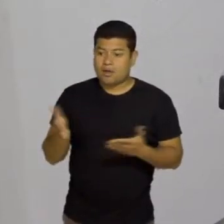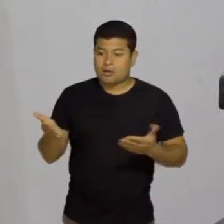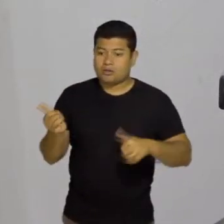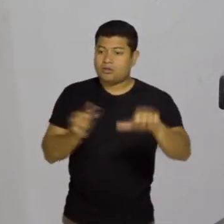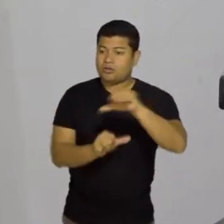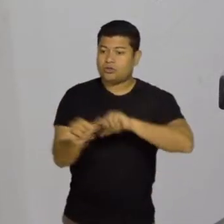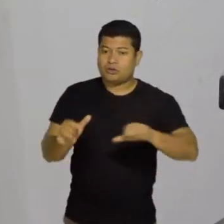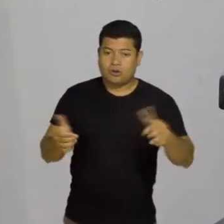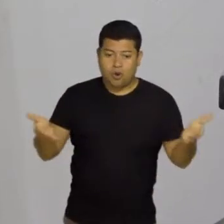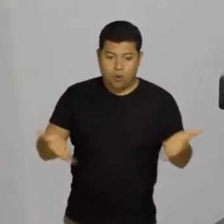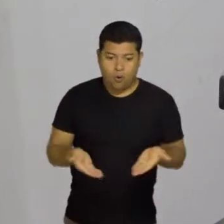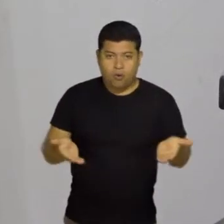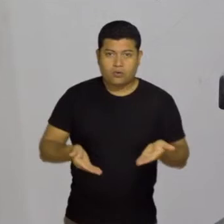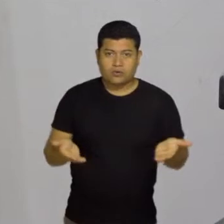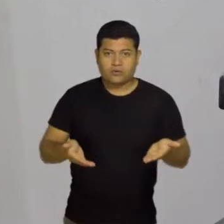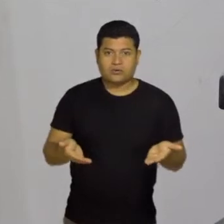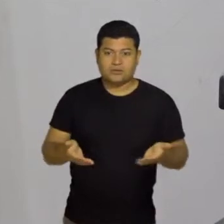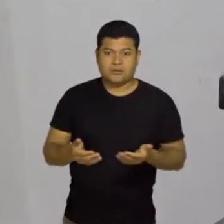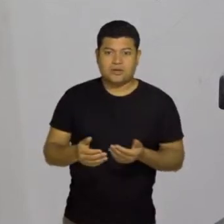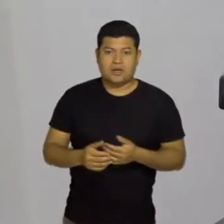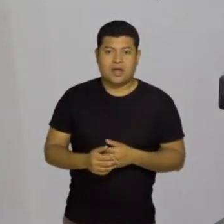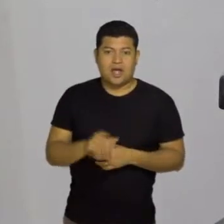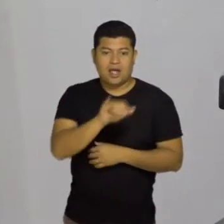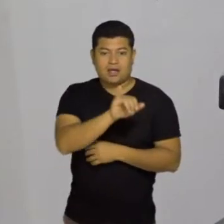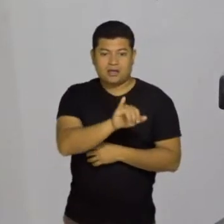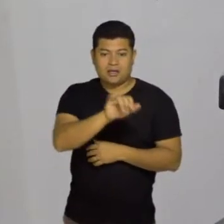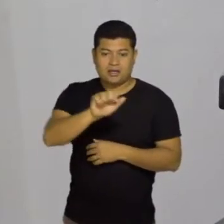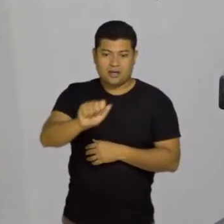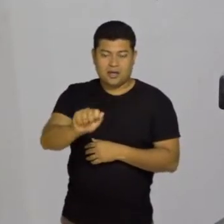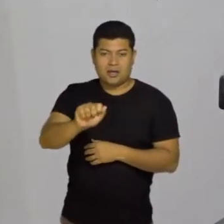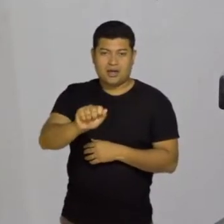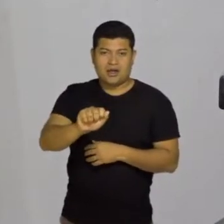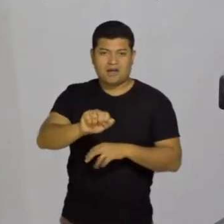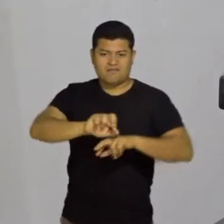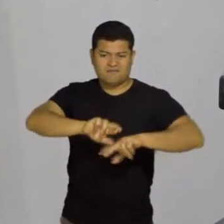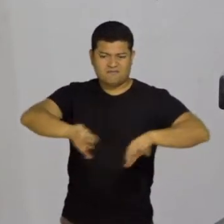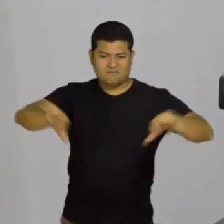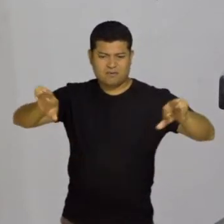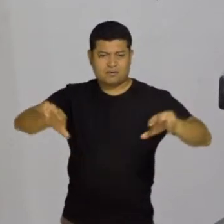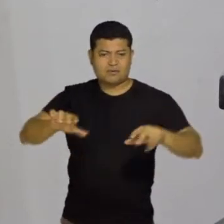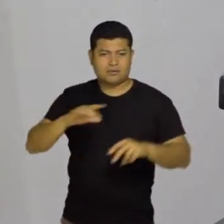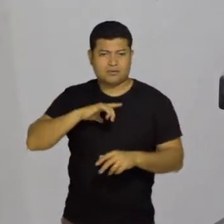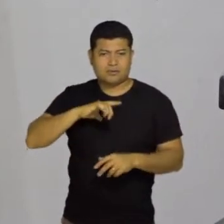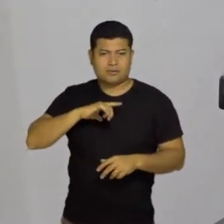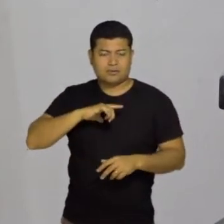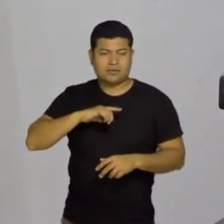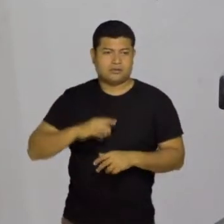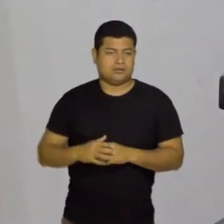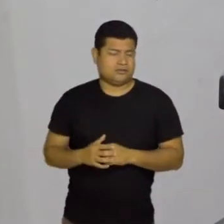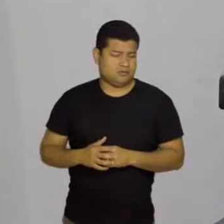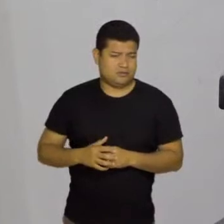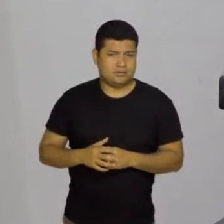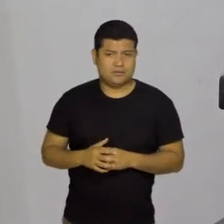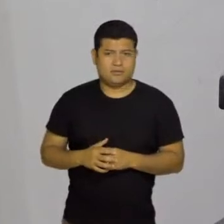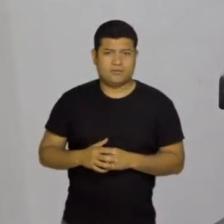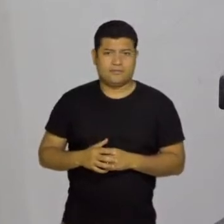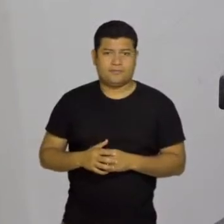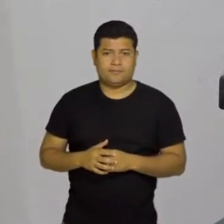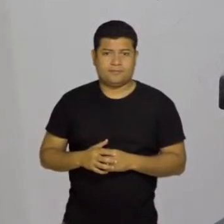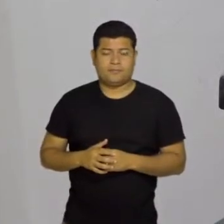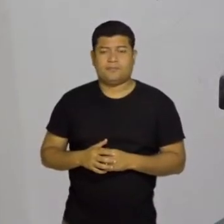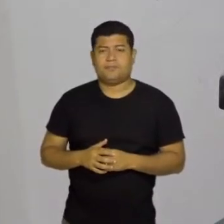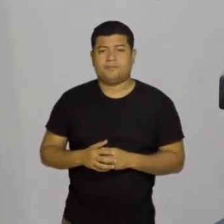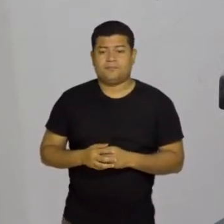a tal da inteligência artificial, ChatGPT-4 ou 5, sei lá, agora quantos já tem aí, enquanto eu estou falando pode ter